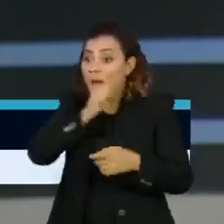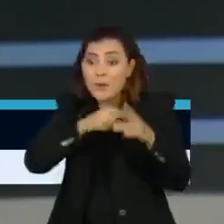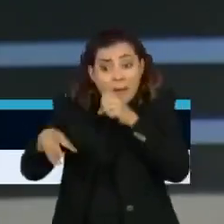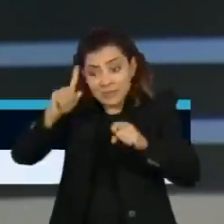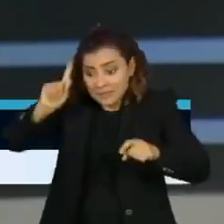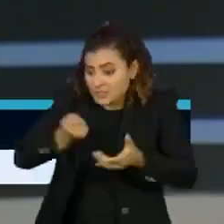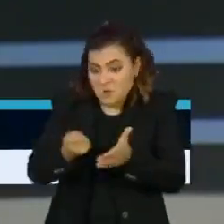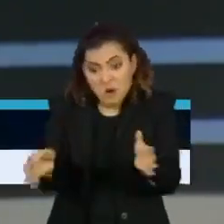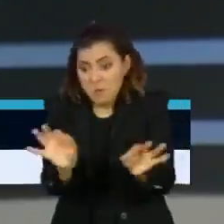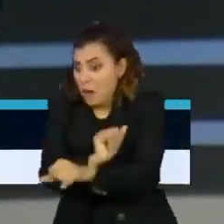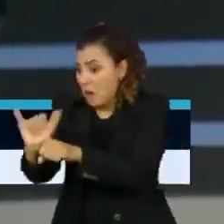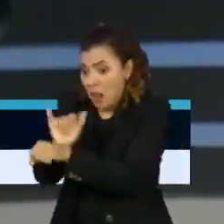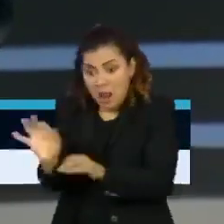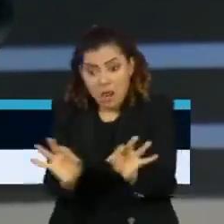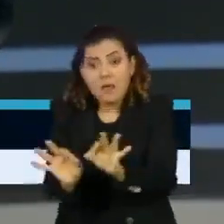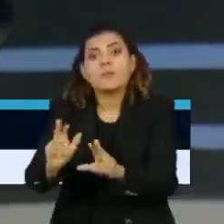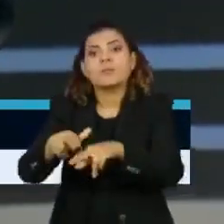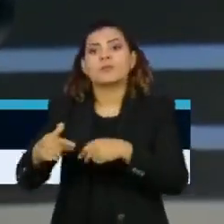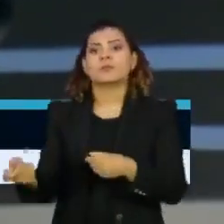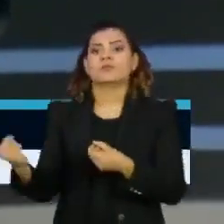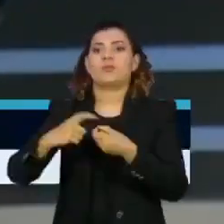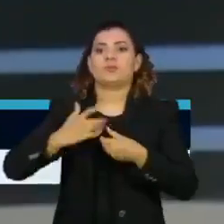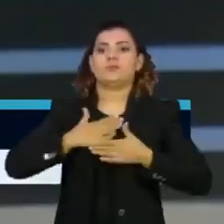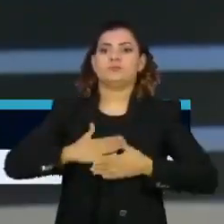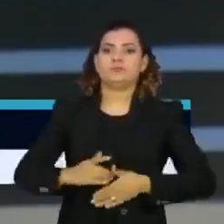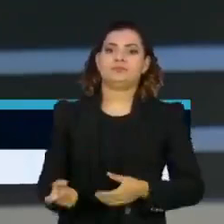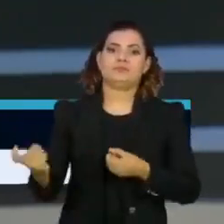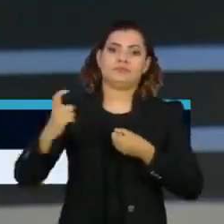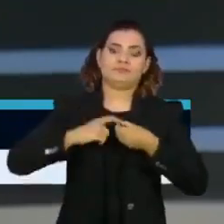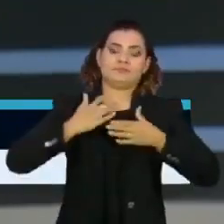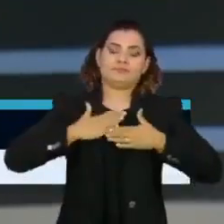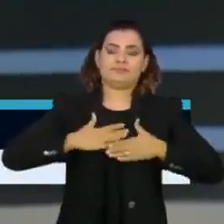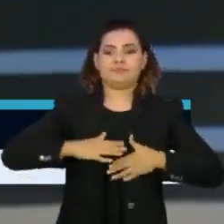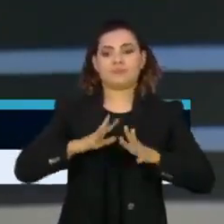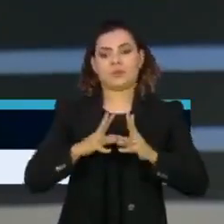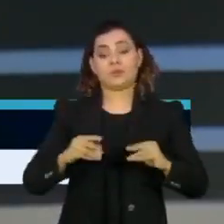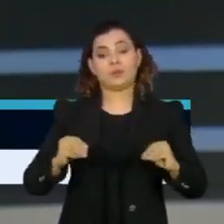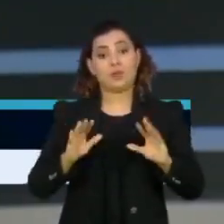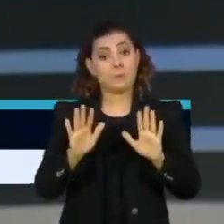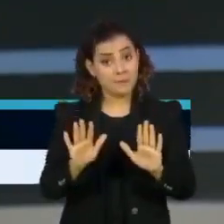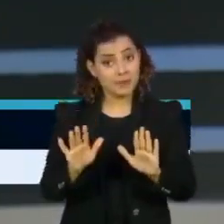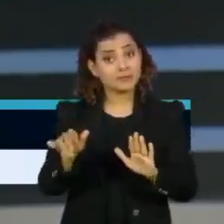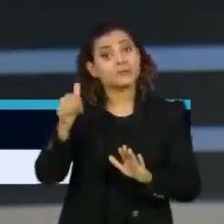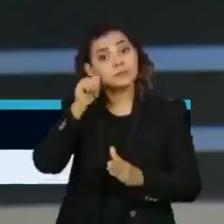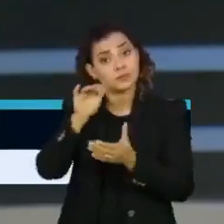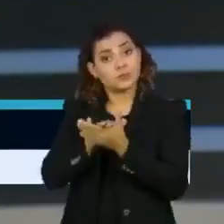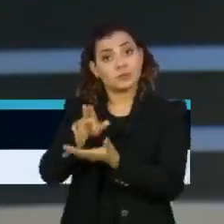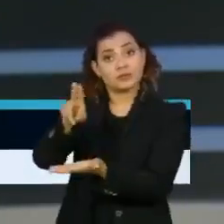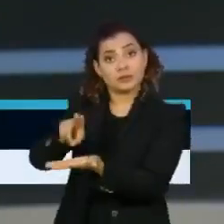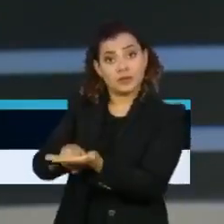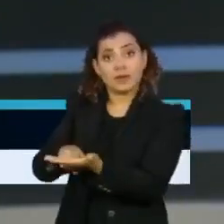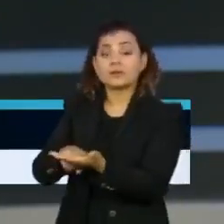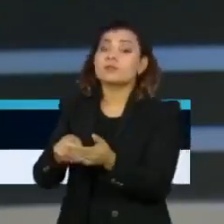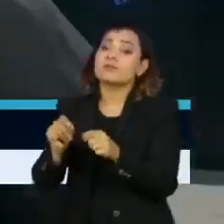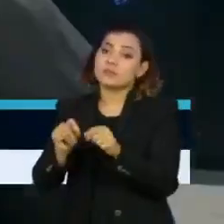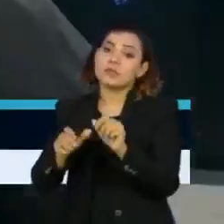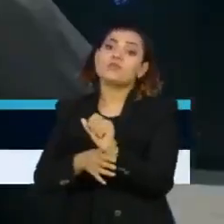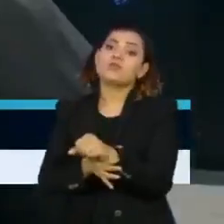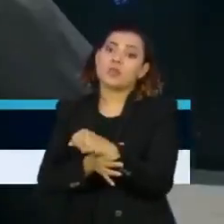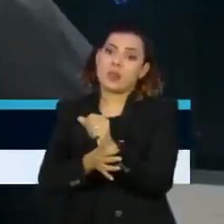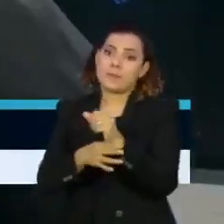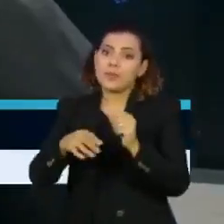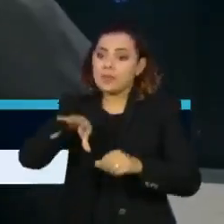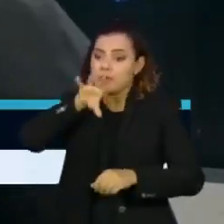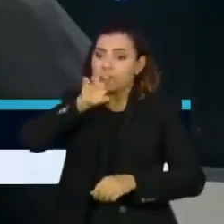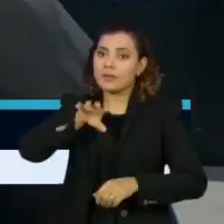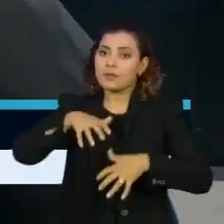tomadas que de fato trouxe ela de volta do quadro e agora ela está em casa fazendo fisioterapia